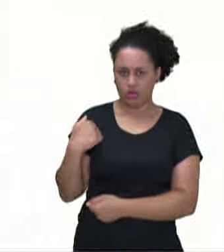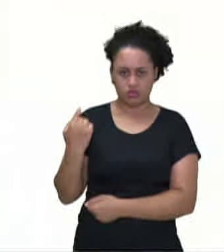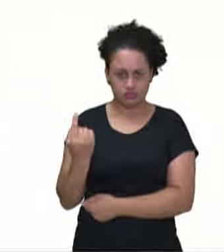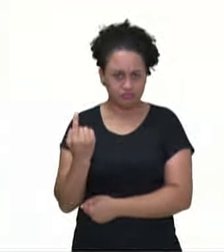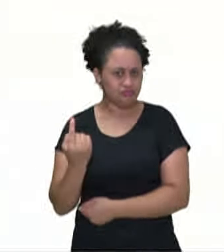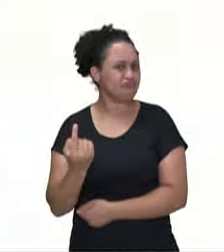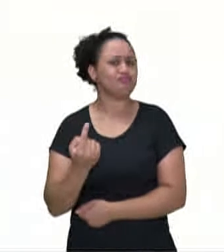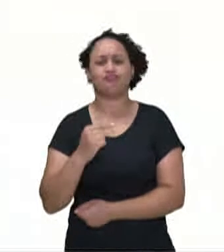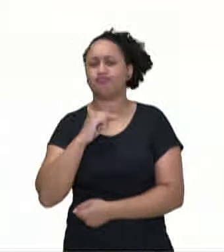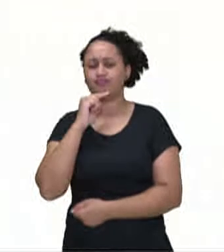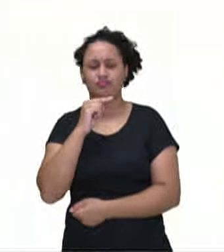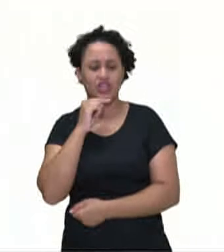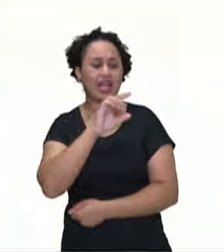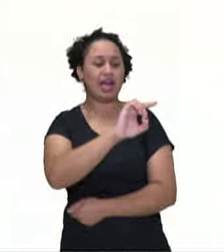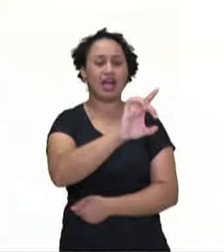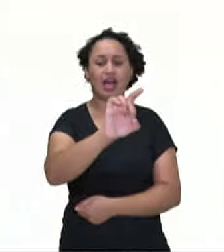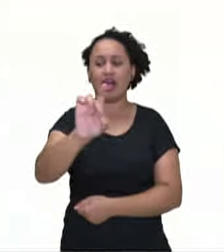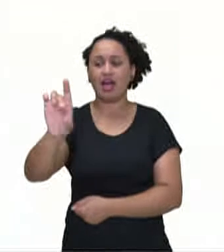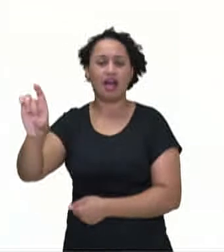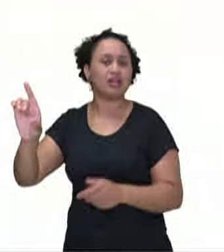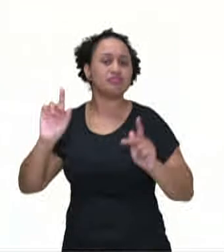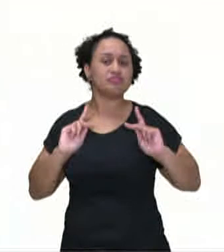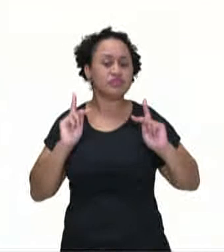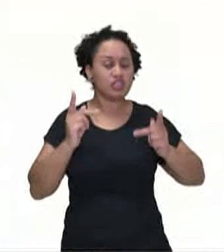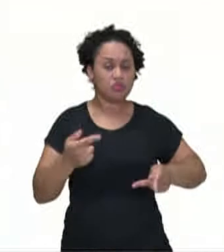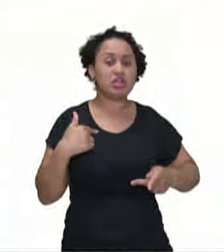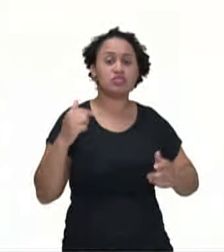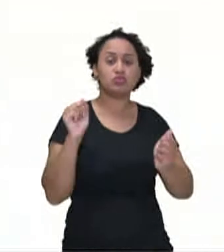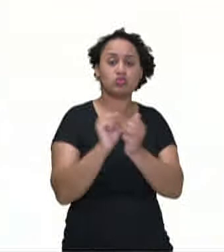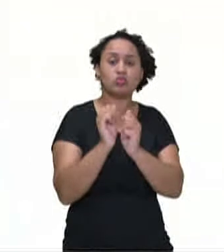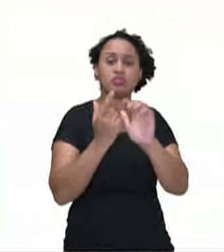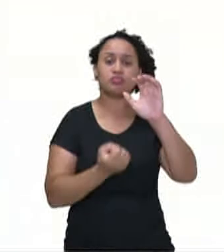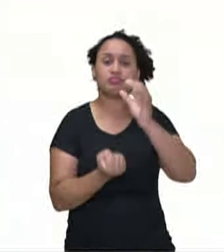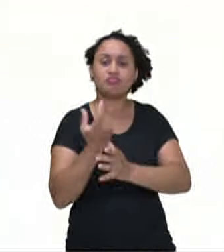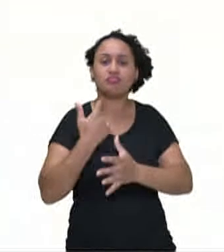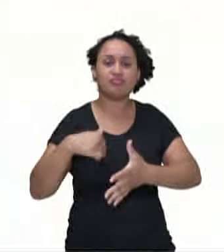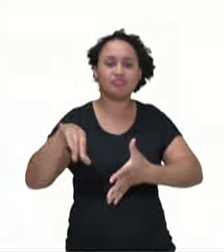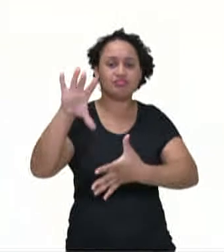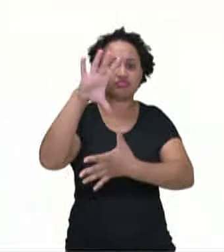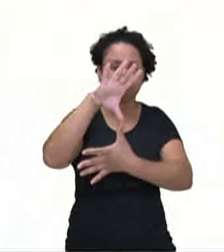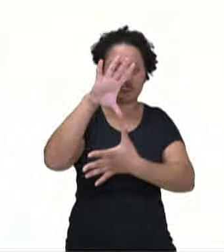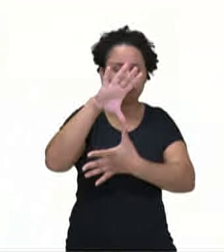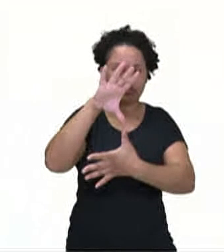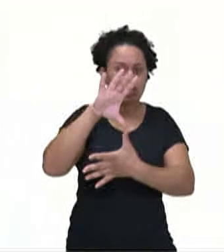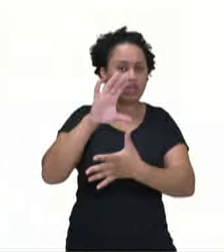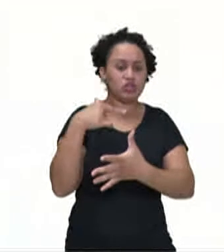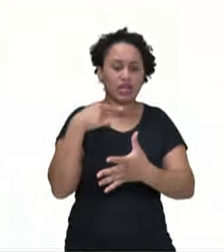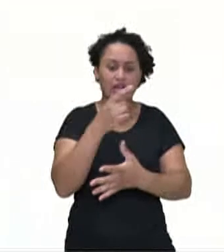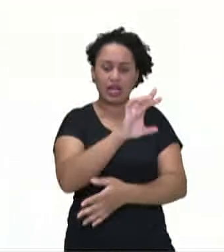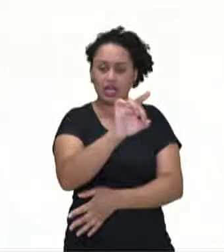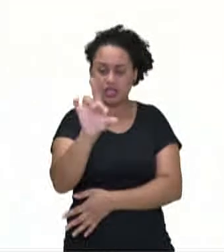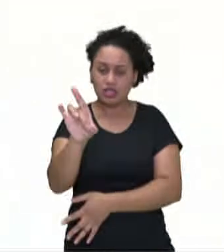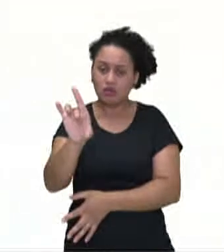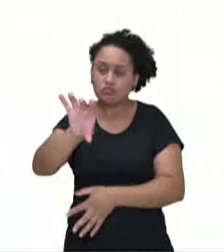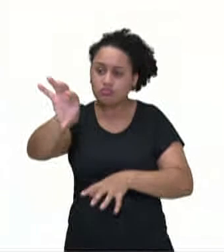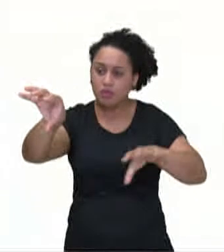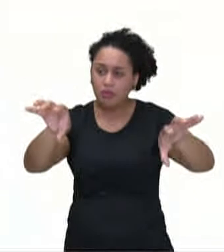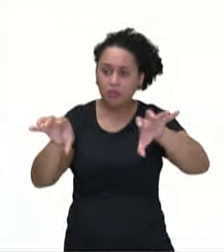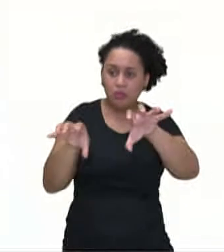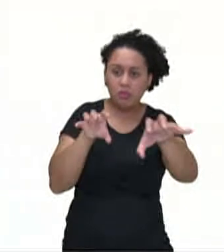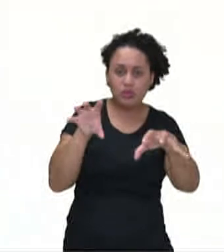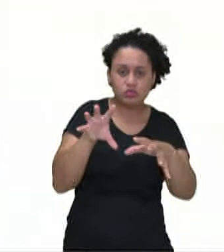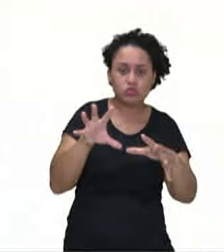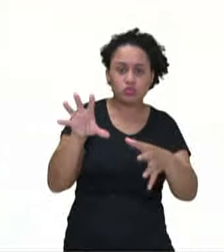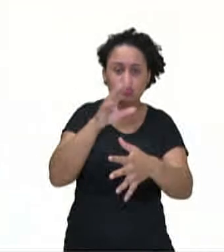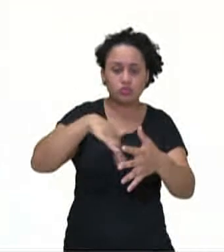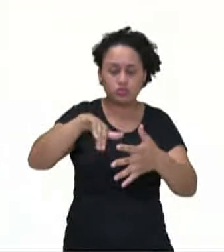Cada ser humano é uma parte do continente, uma parte de um todo. Se um torrão de